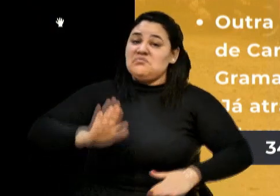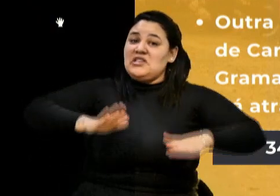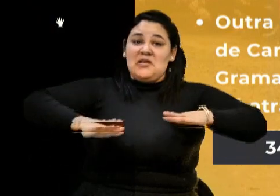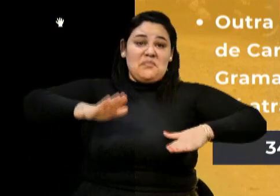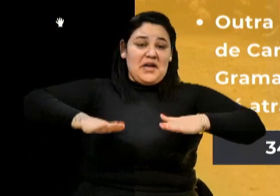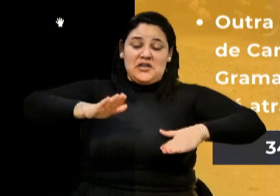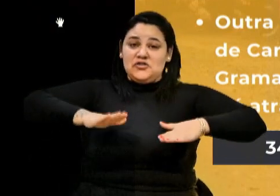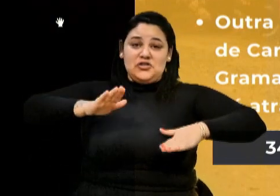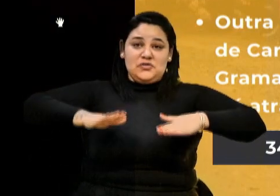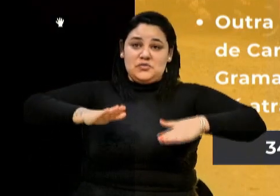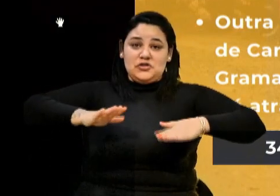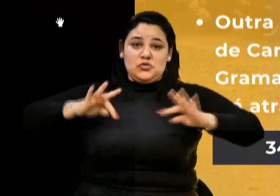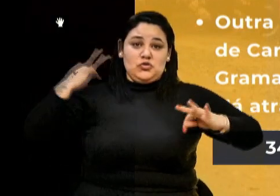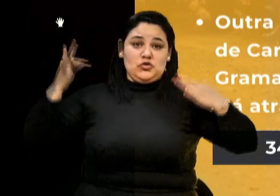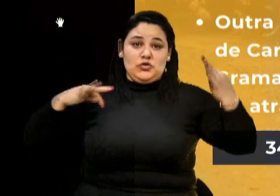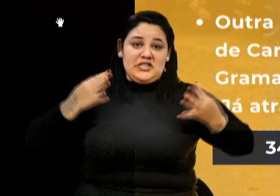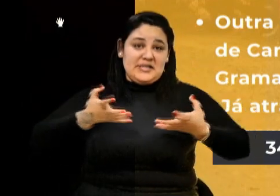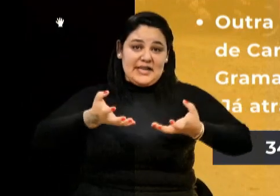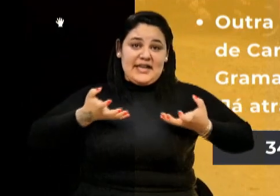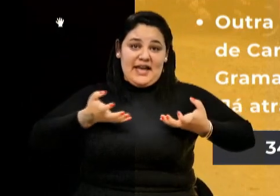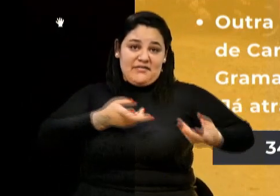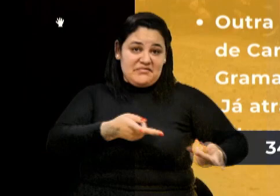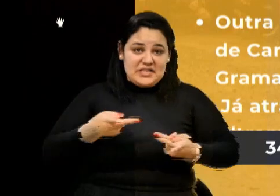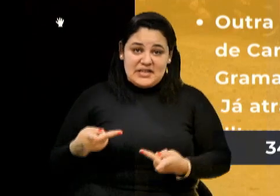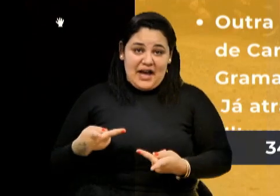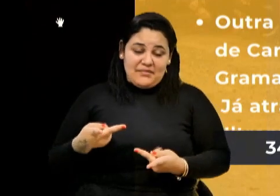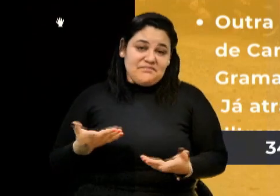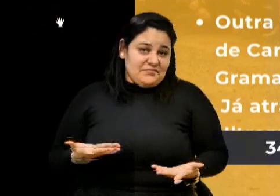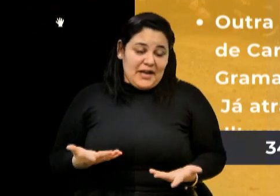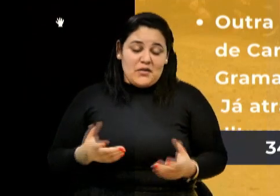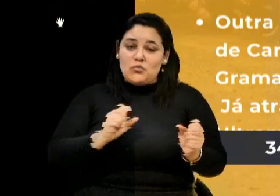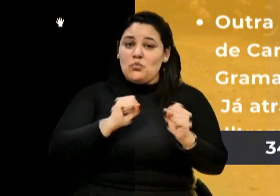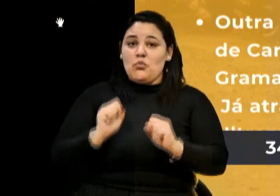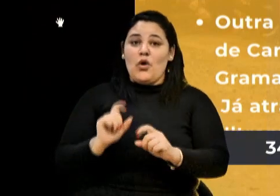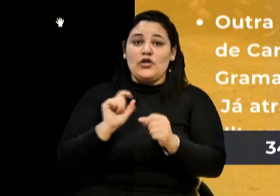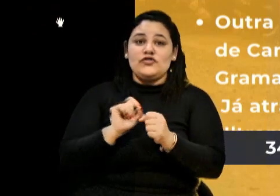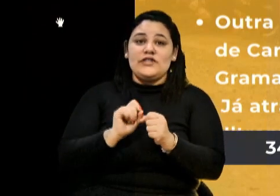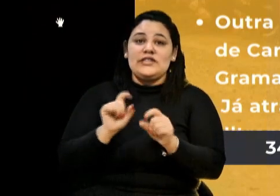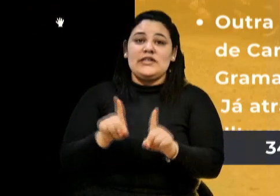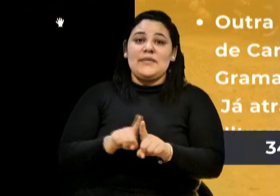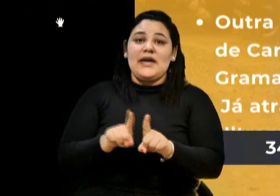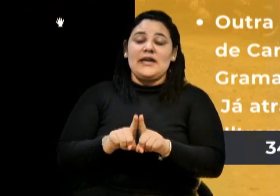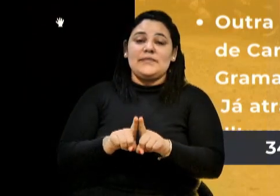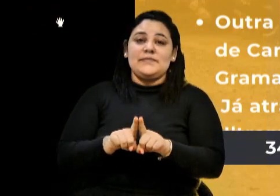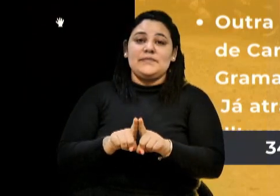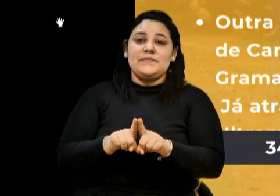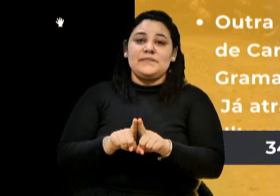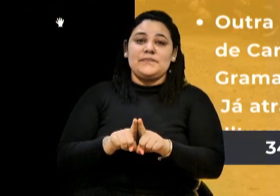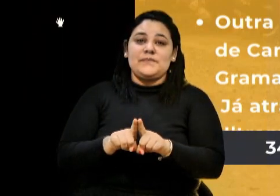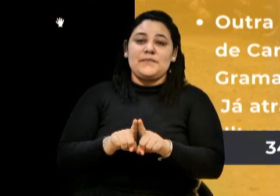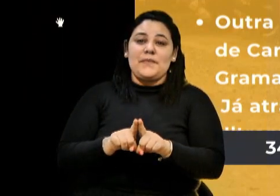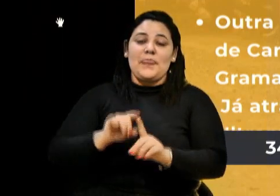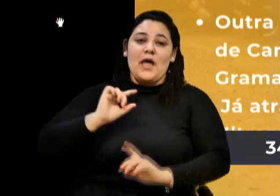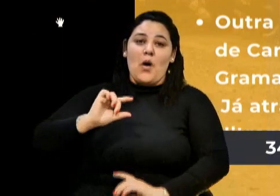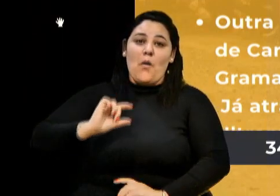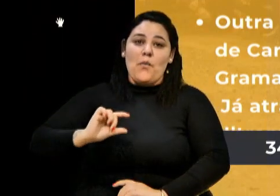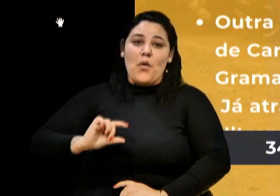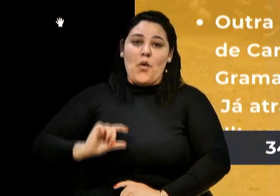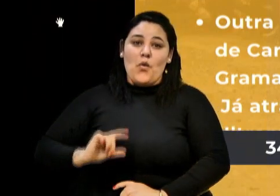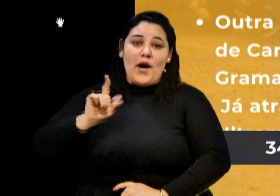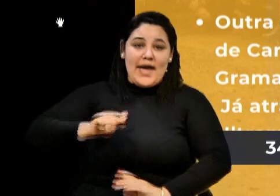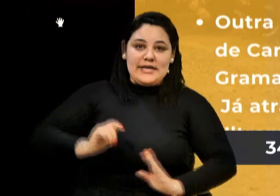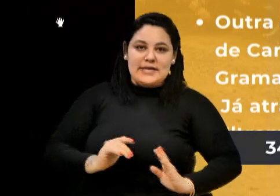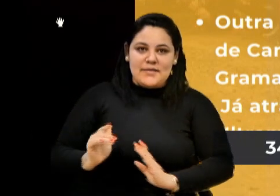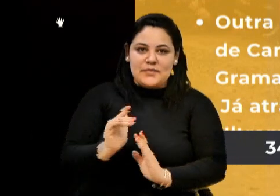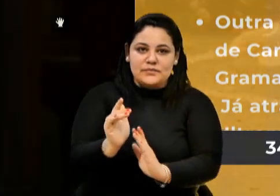para sua expedição, entre aspas. Tu pode fazer também aos poucos esse roteiro